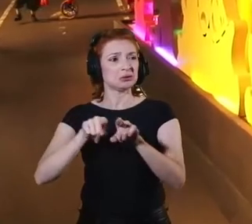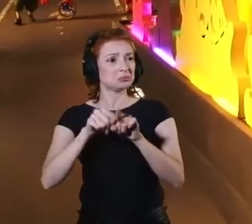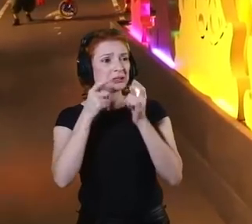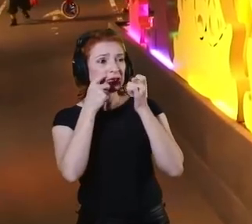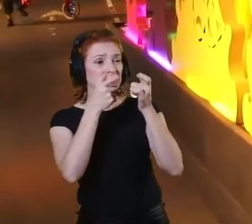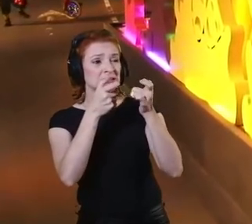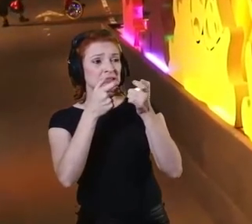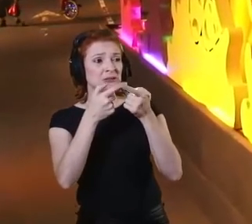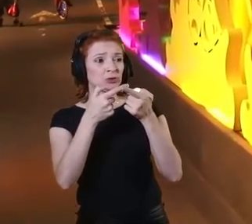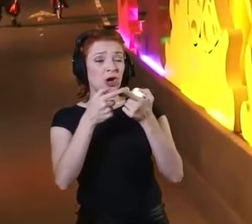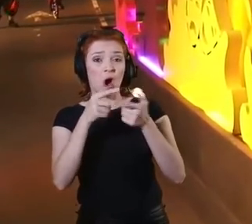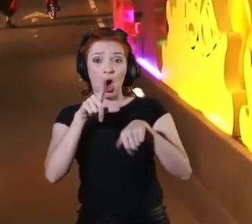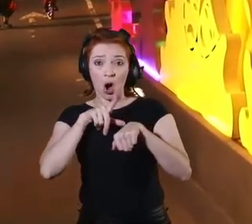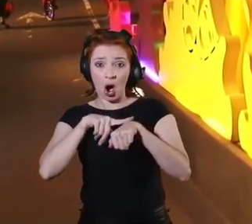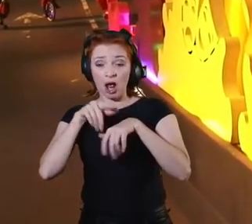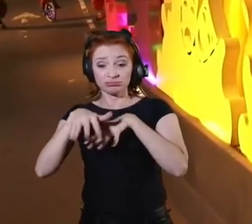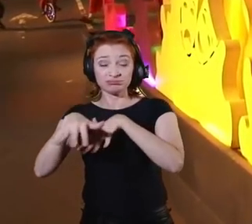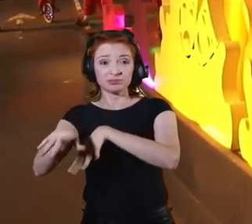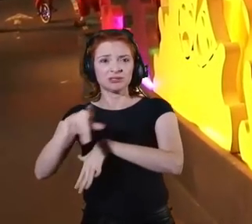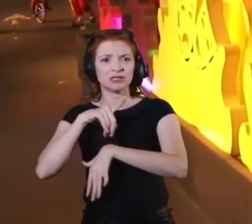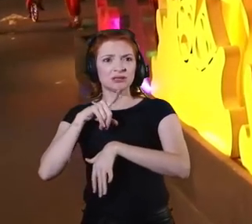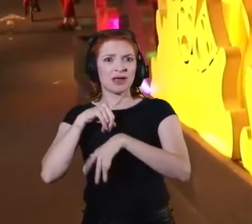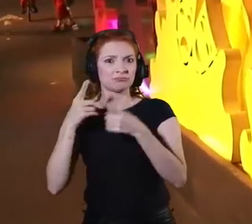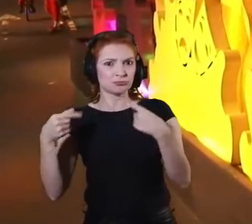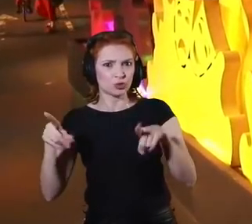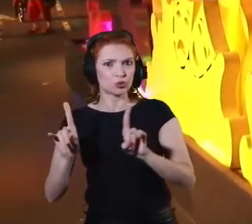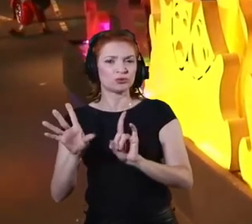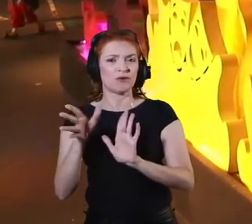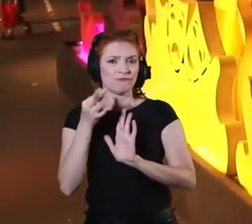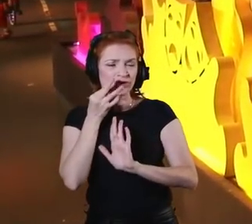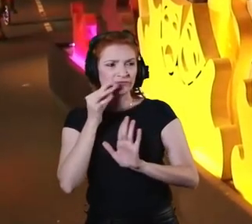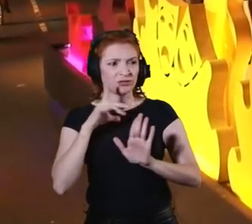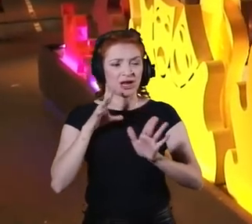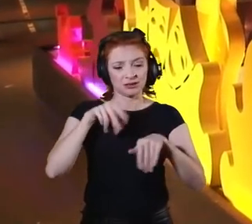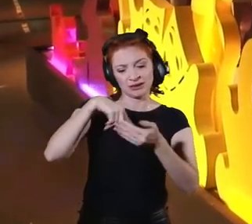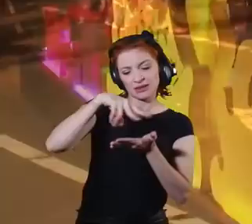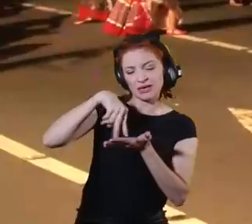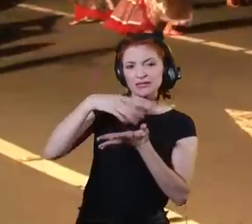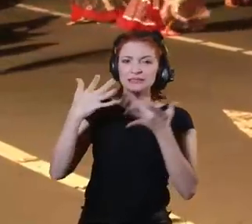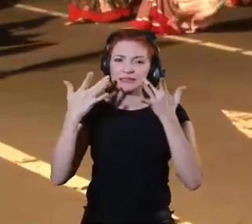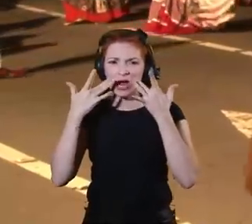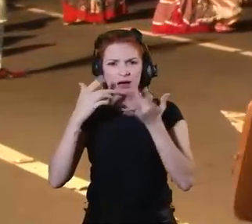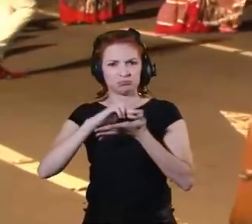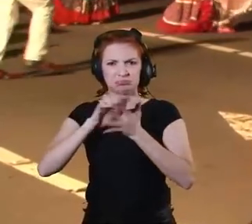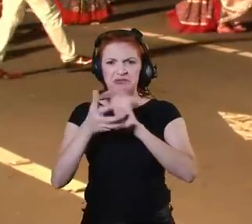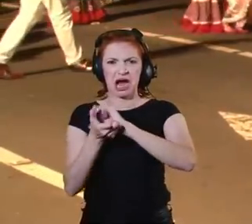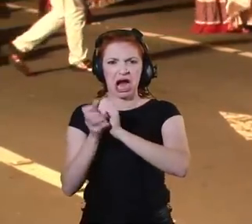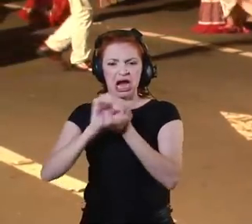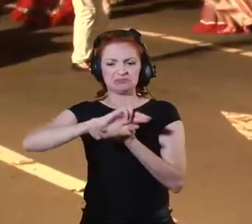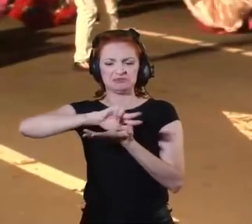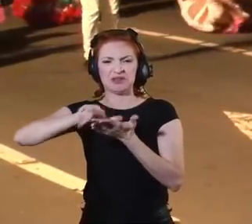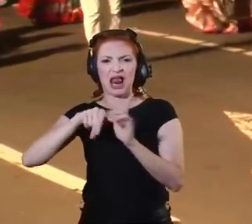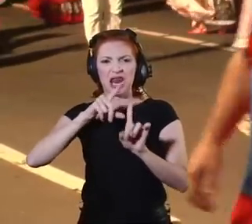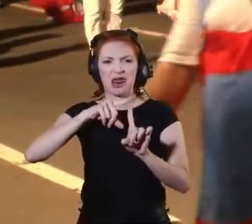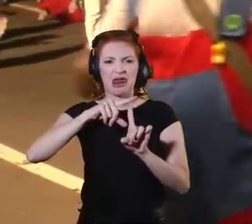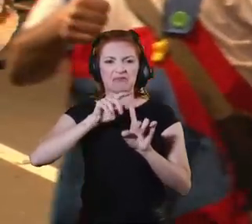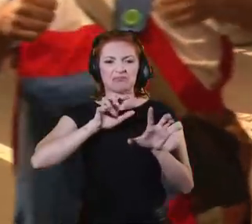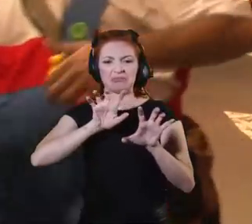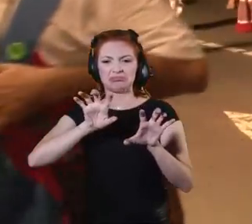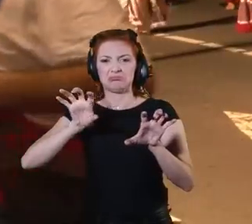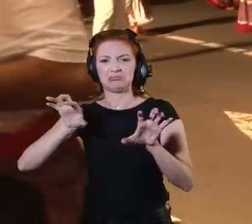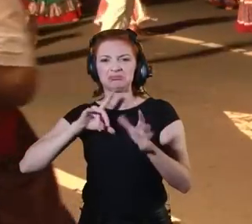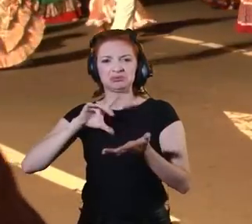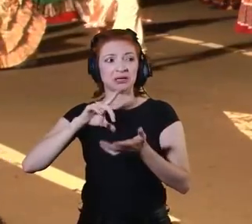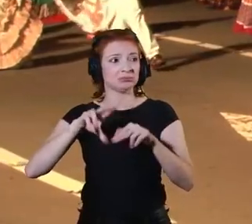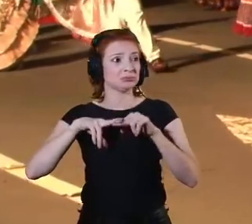porque durante o desfile tem música ao vivo, tem dança, tem teatro, então tem arte em diversos formatos. E é justamente isso que esse carro que